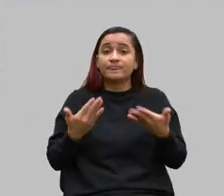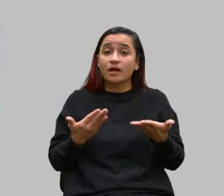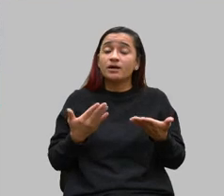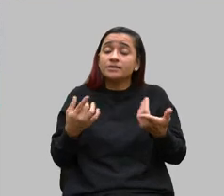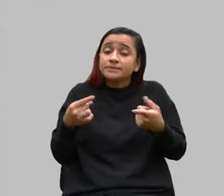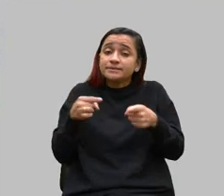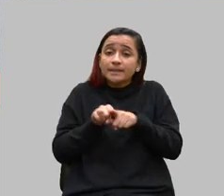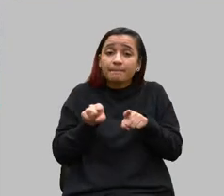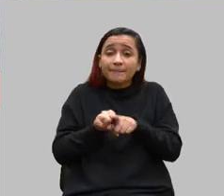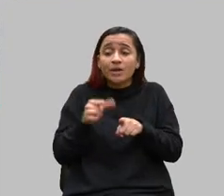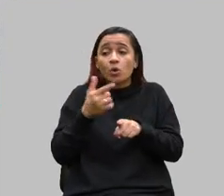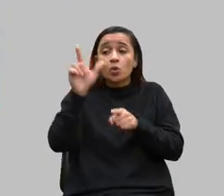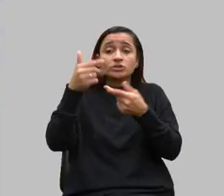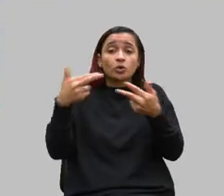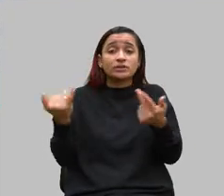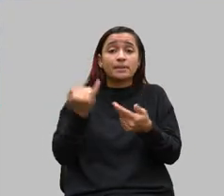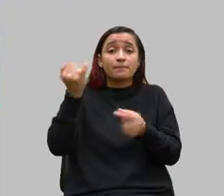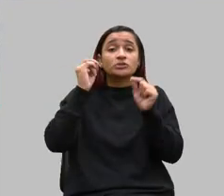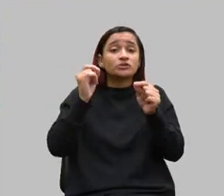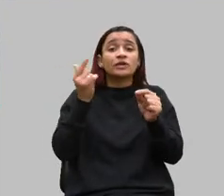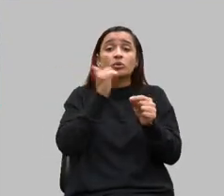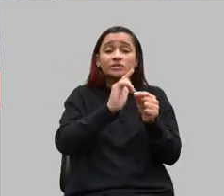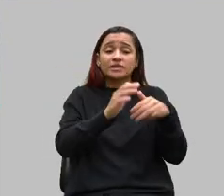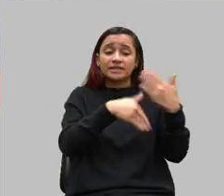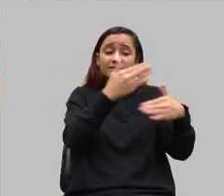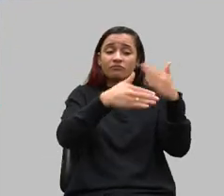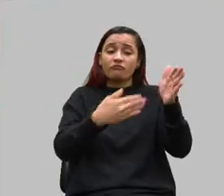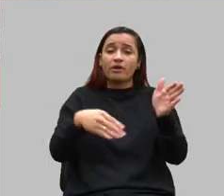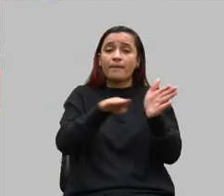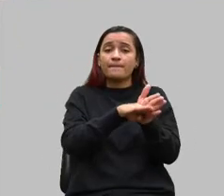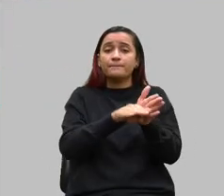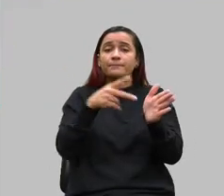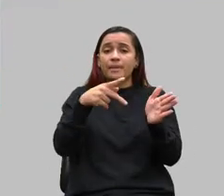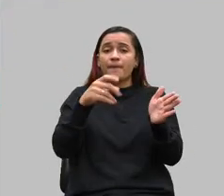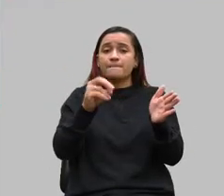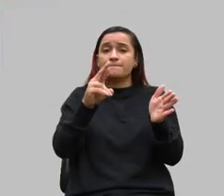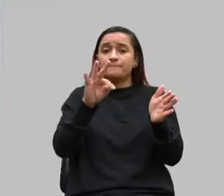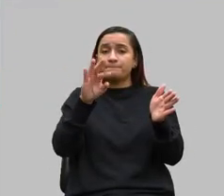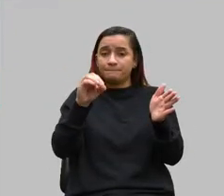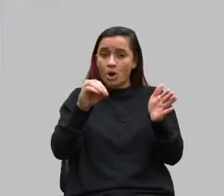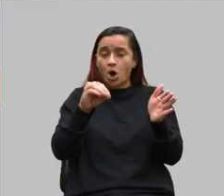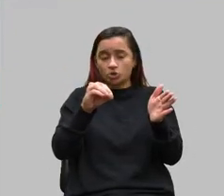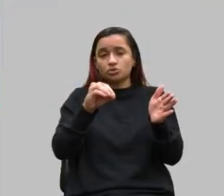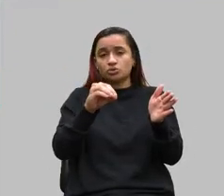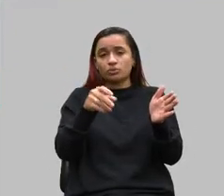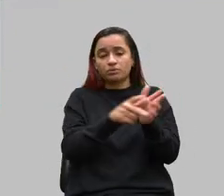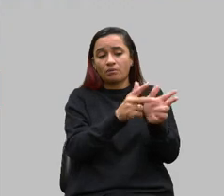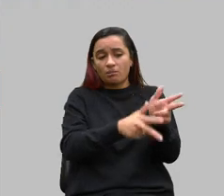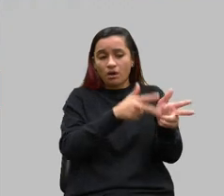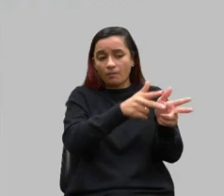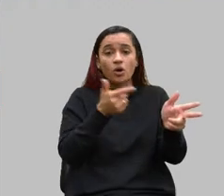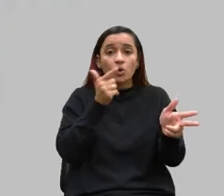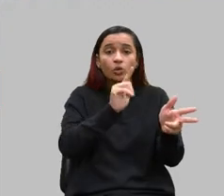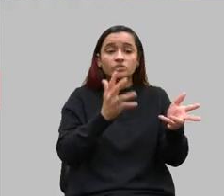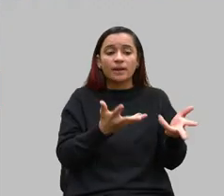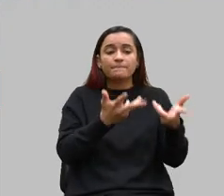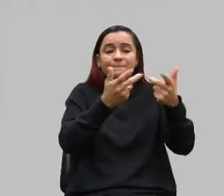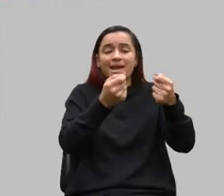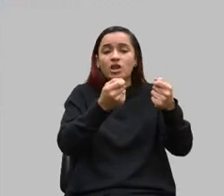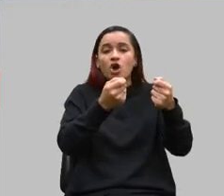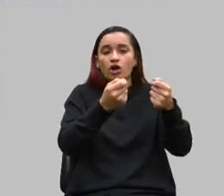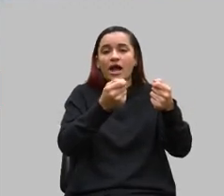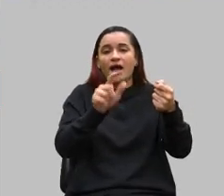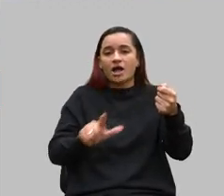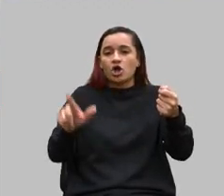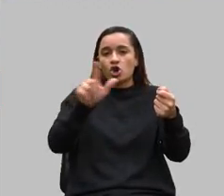ponto é desenvolver portos secos em regiões estratégicas para facilitar essa logística de escoamento né Então